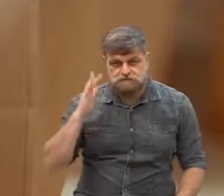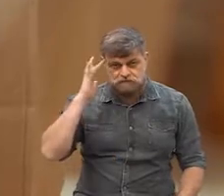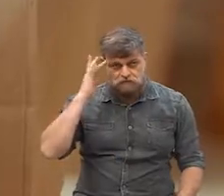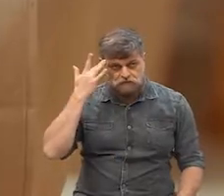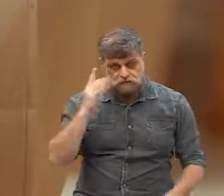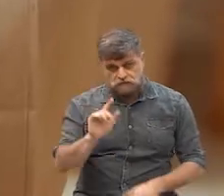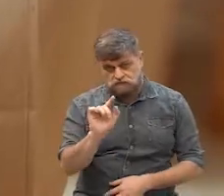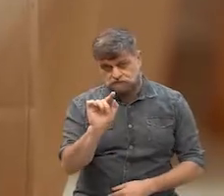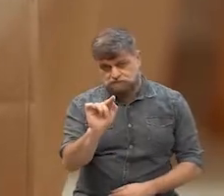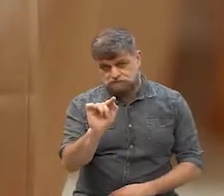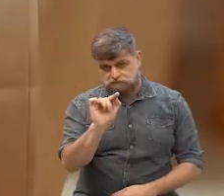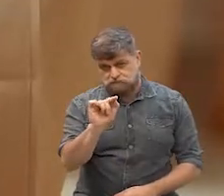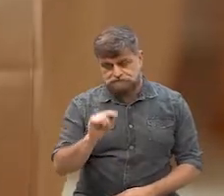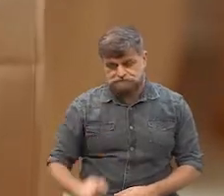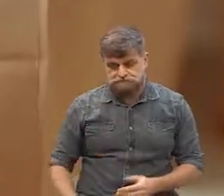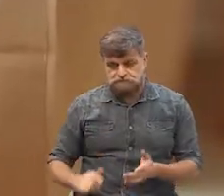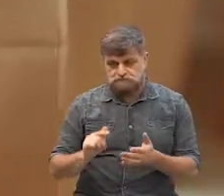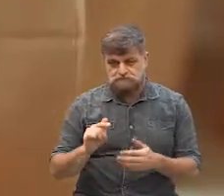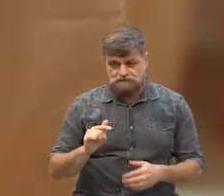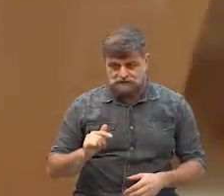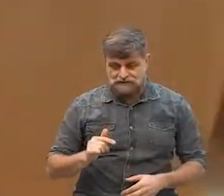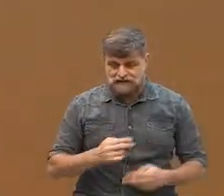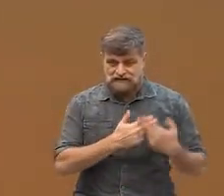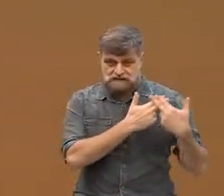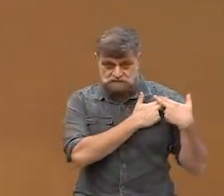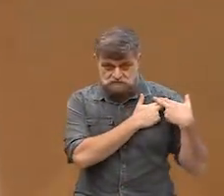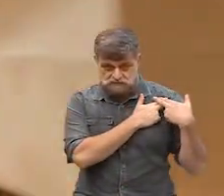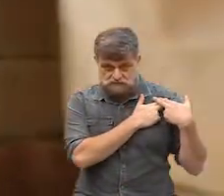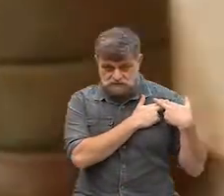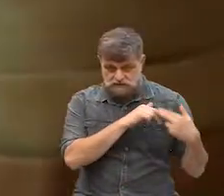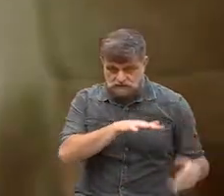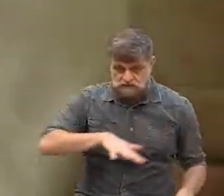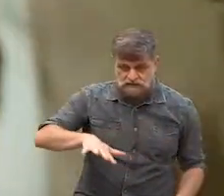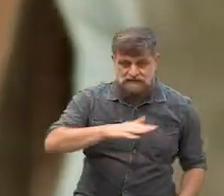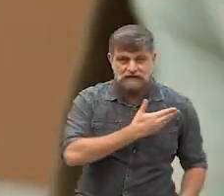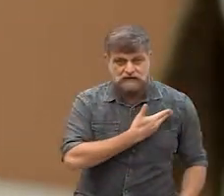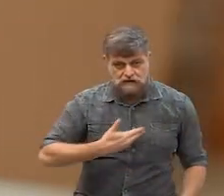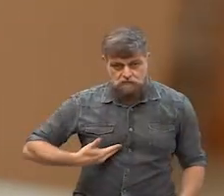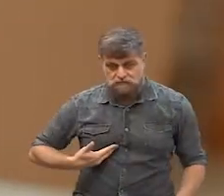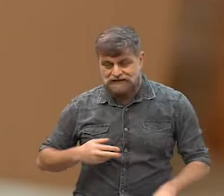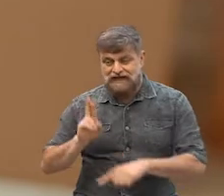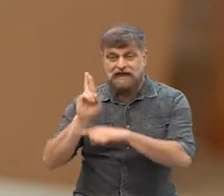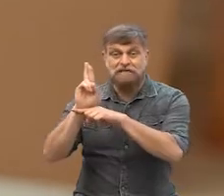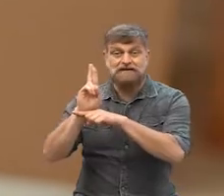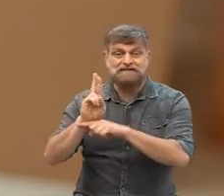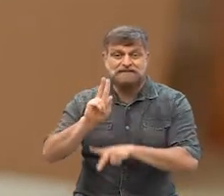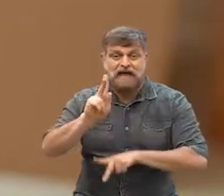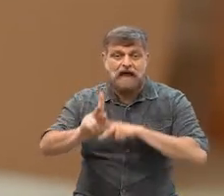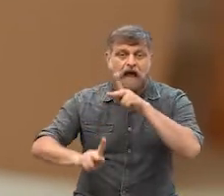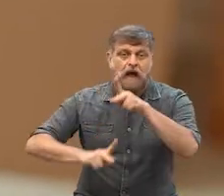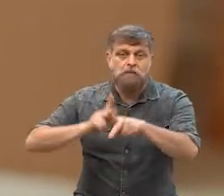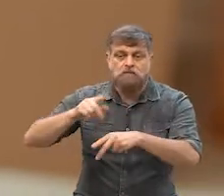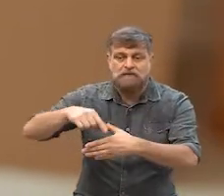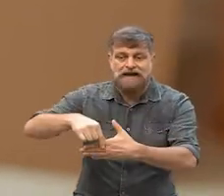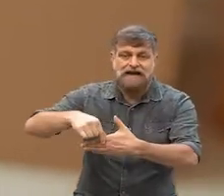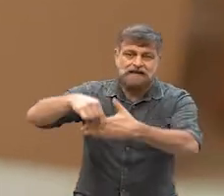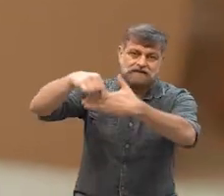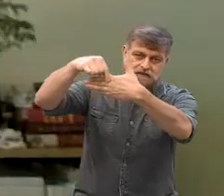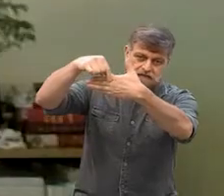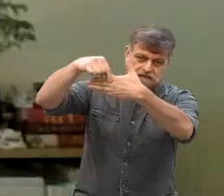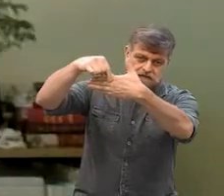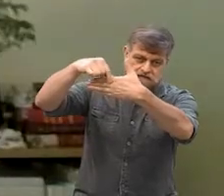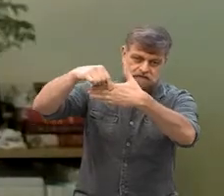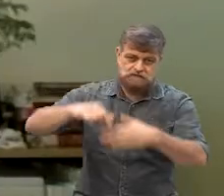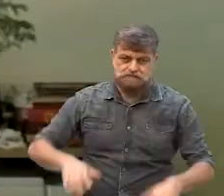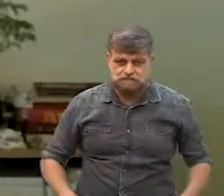que o papel do poder público sempre foi de representatividade da sociedade, então de liderança também dessa sociedade,